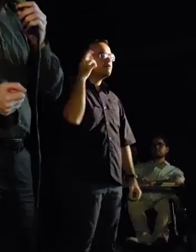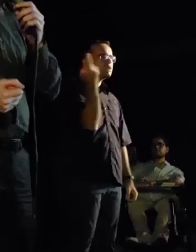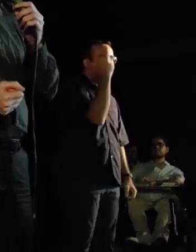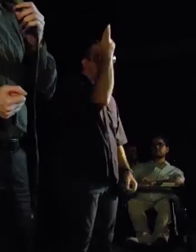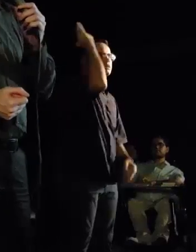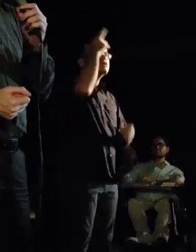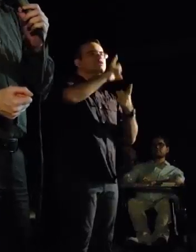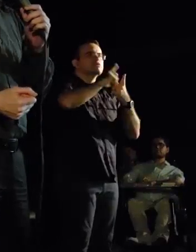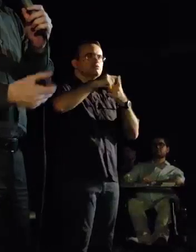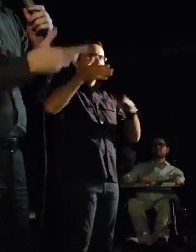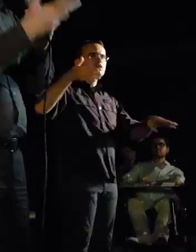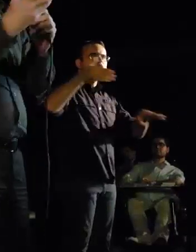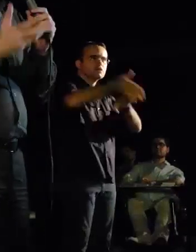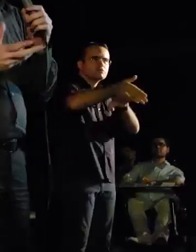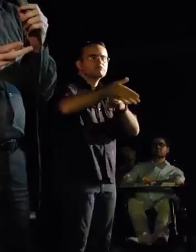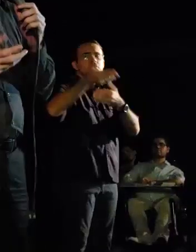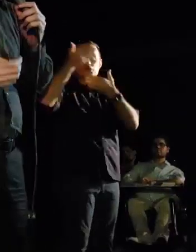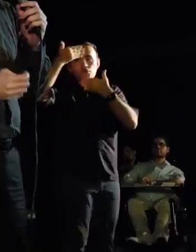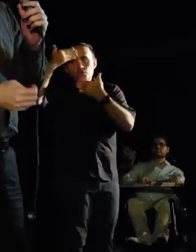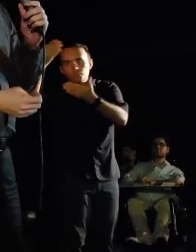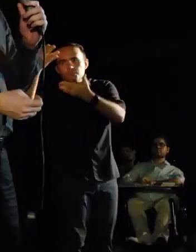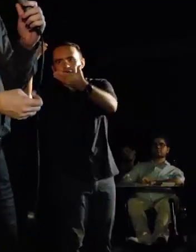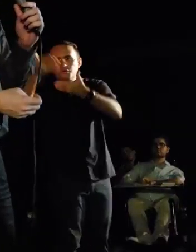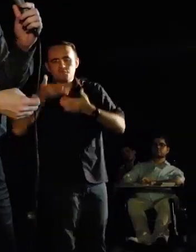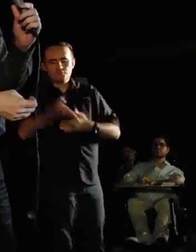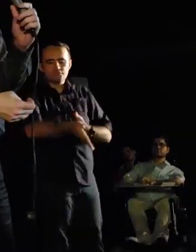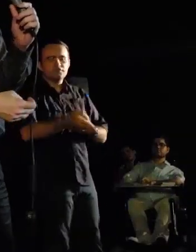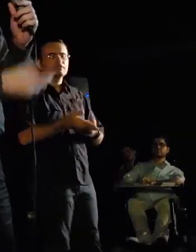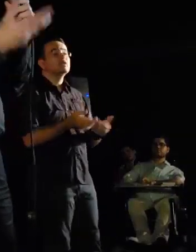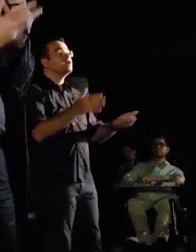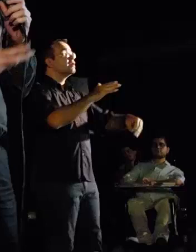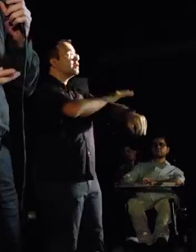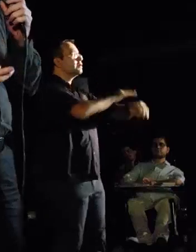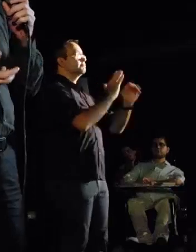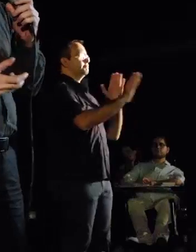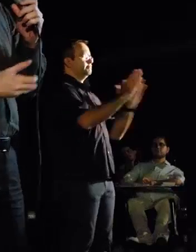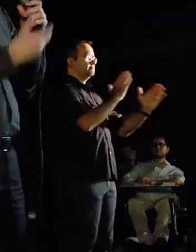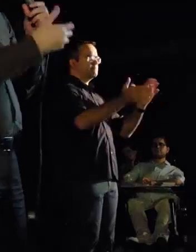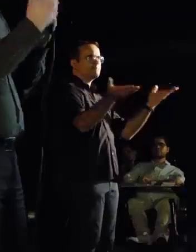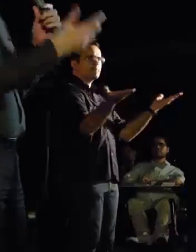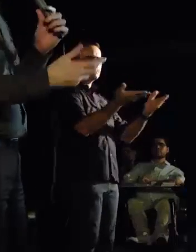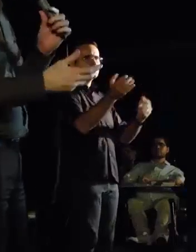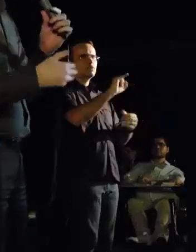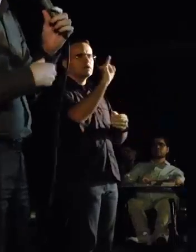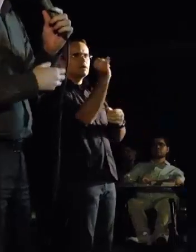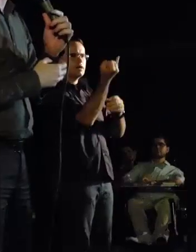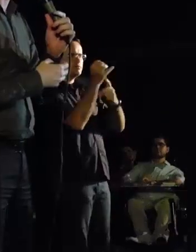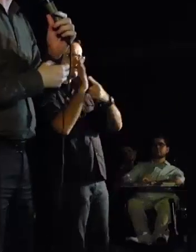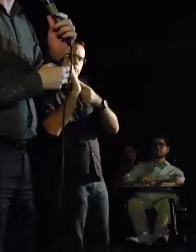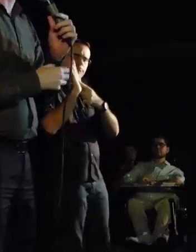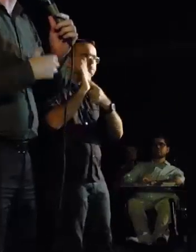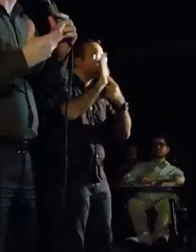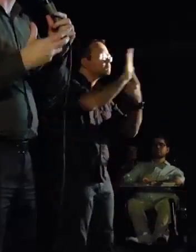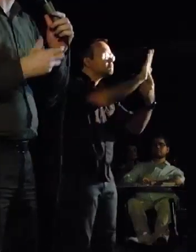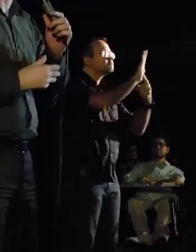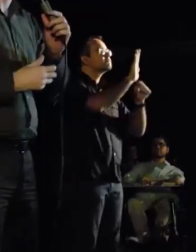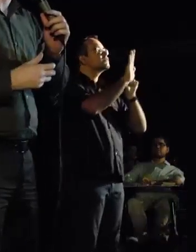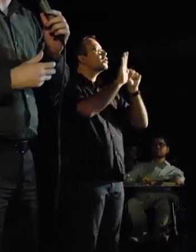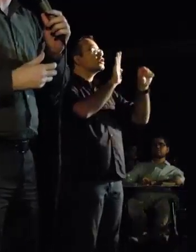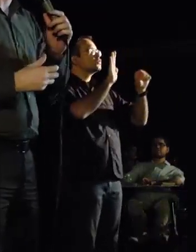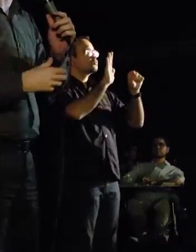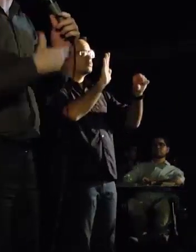de aproveitar, de fazer nesse momento, um pouco aproveitá-lo e apresentar a vocês